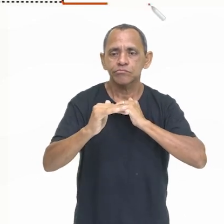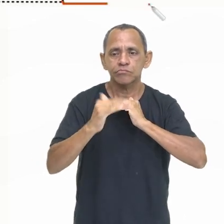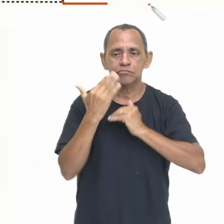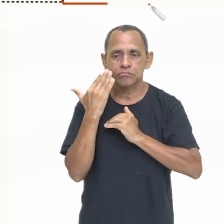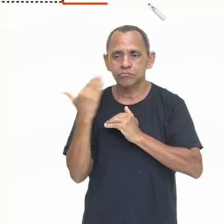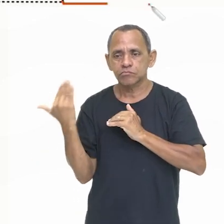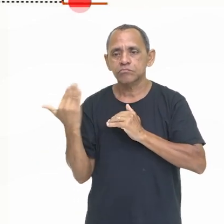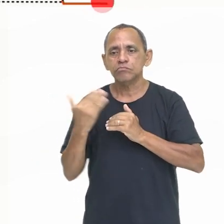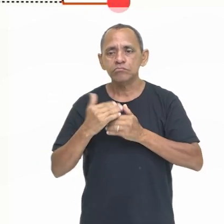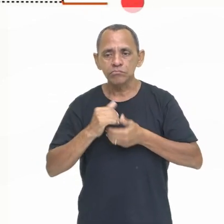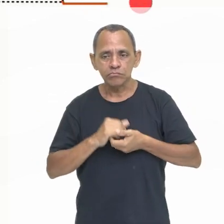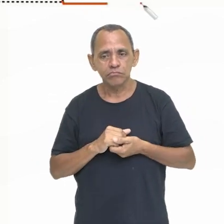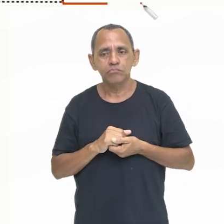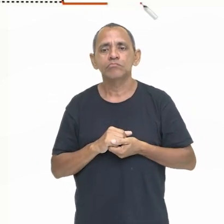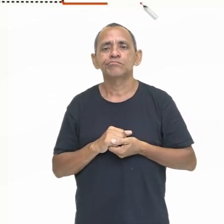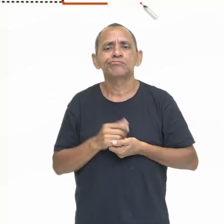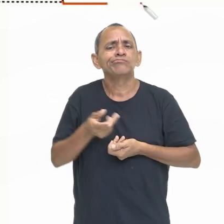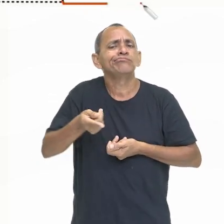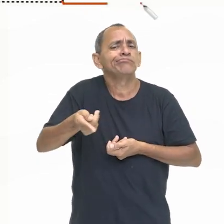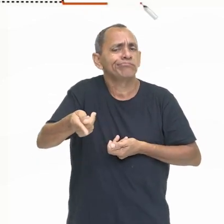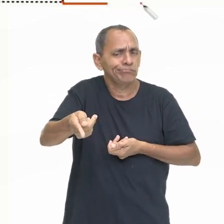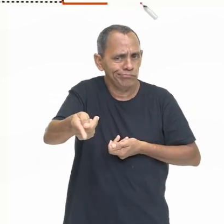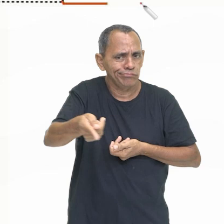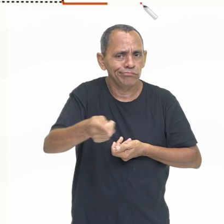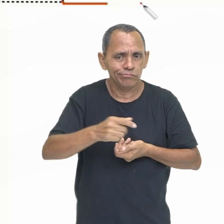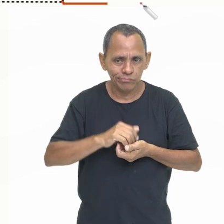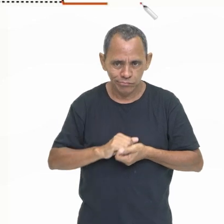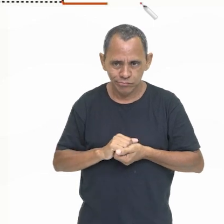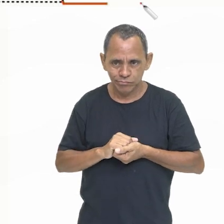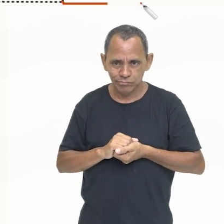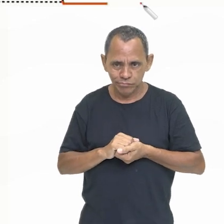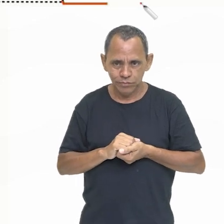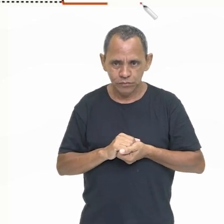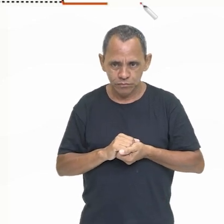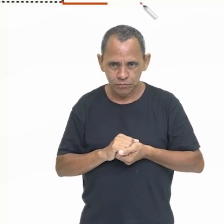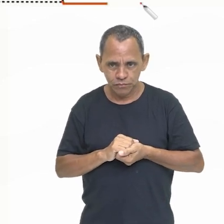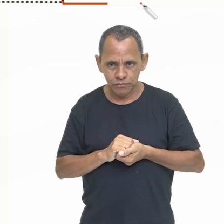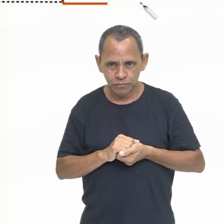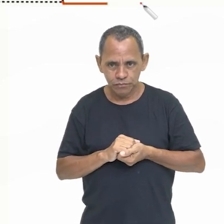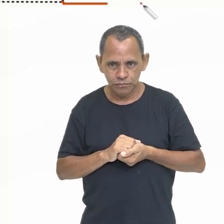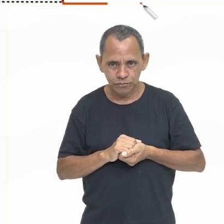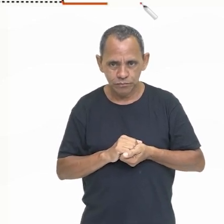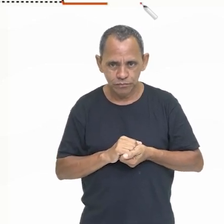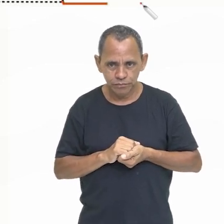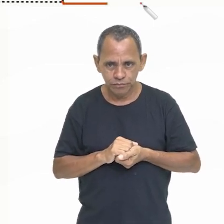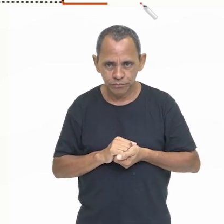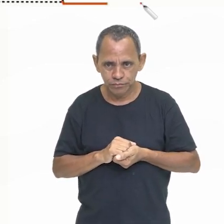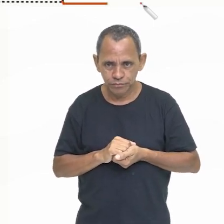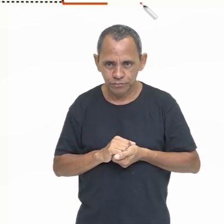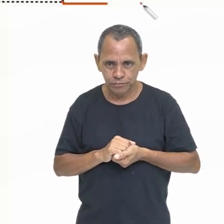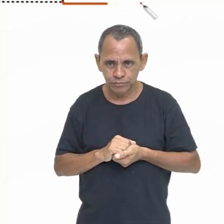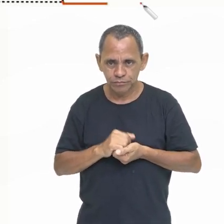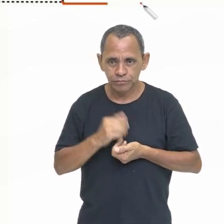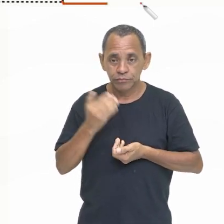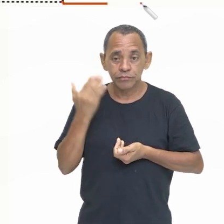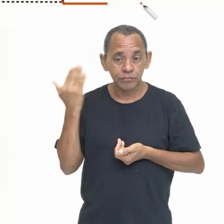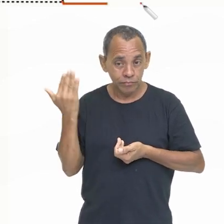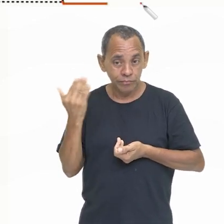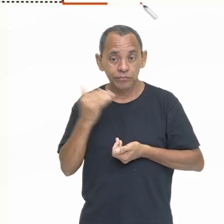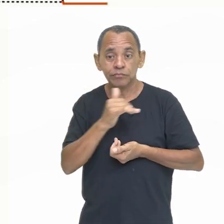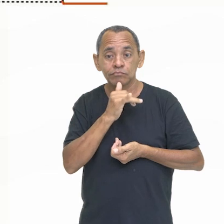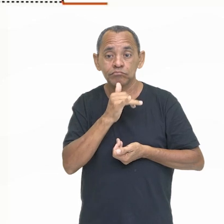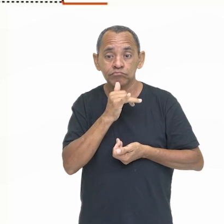ao infinito, tá bom? Daqui em diante ela será constante. Então, nesse caso, nós vamos dizer que esta